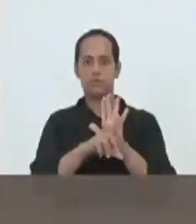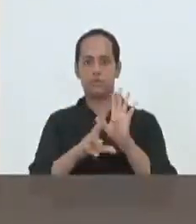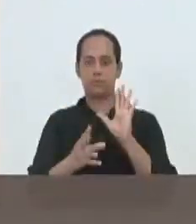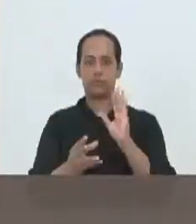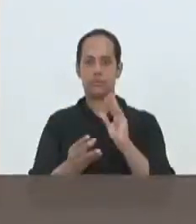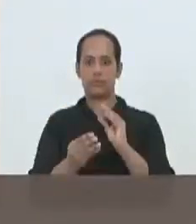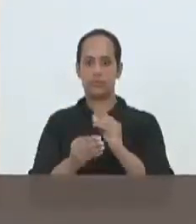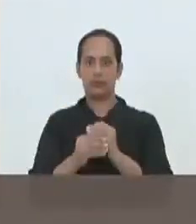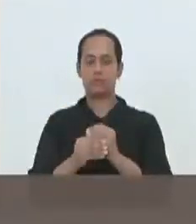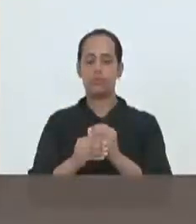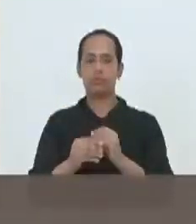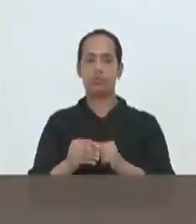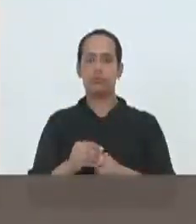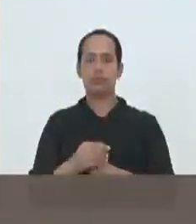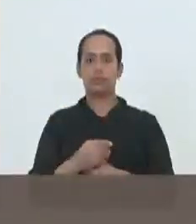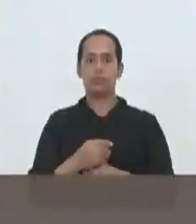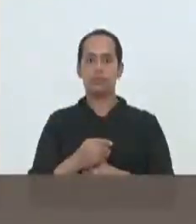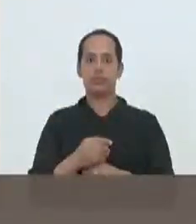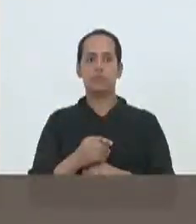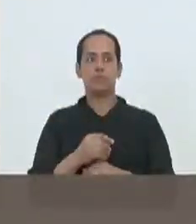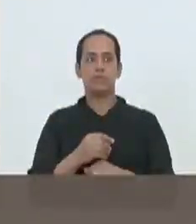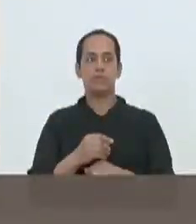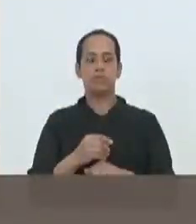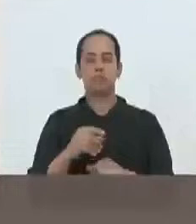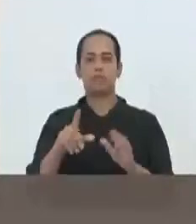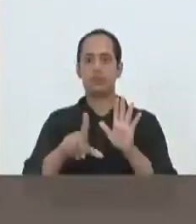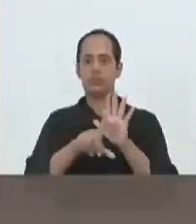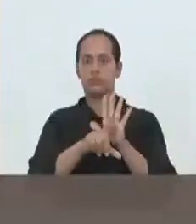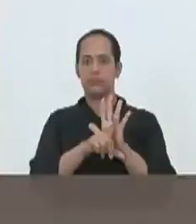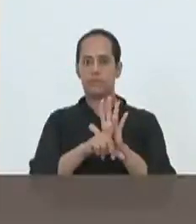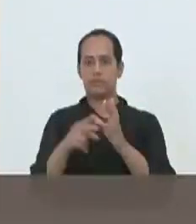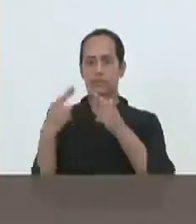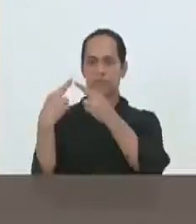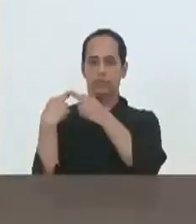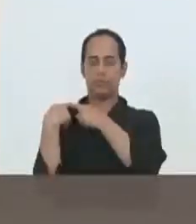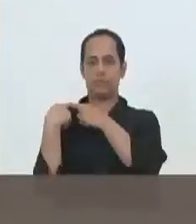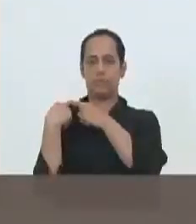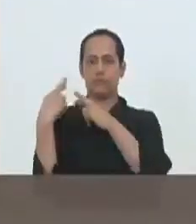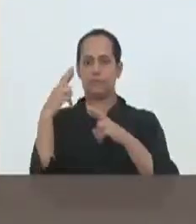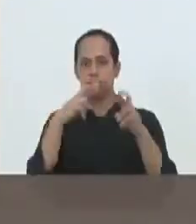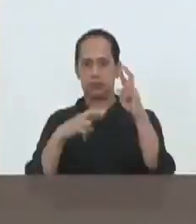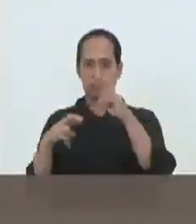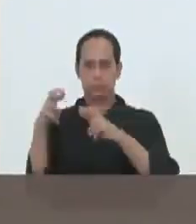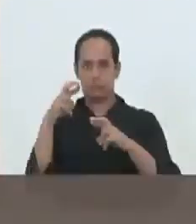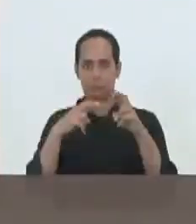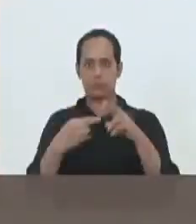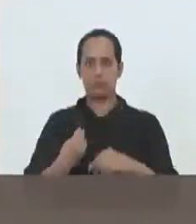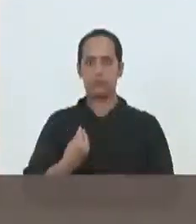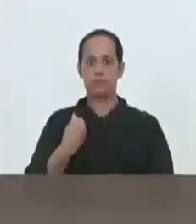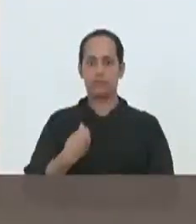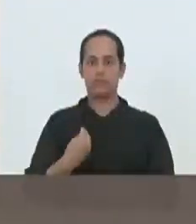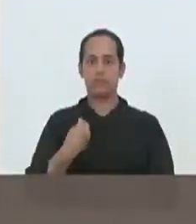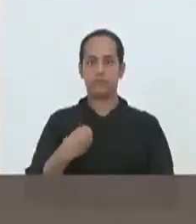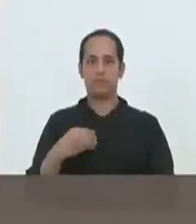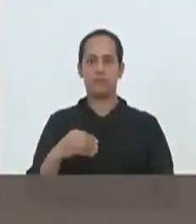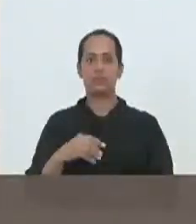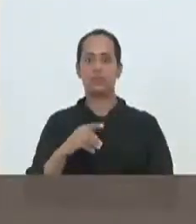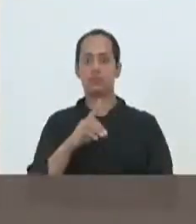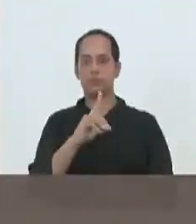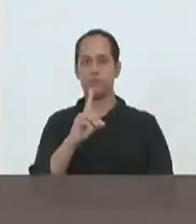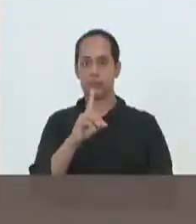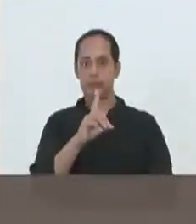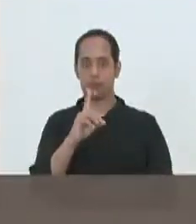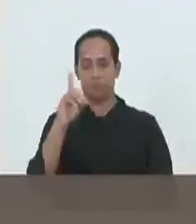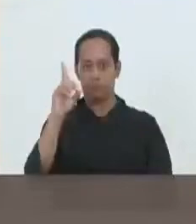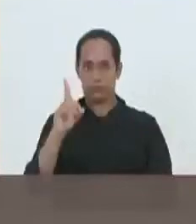2000 lei de responsabilidade fiscal estão presente Oscar Otávio Bonilha Neto diretor de departamento de tesouro